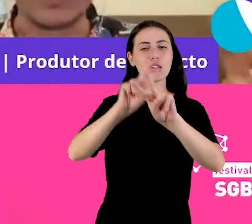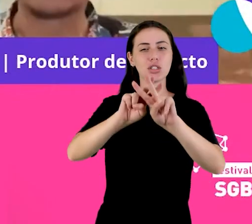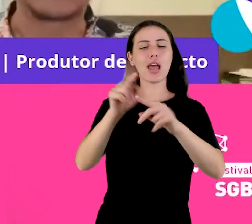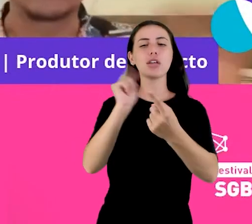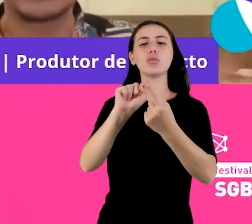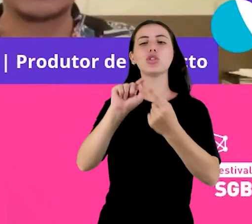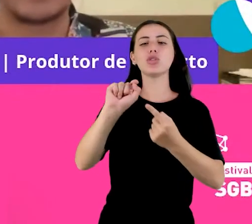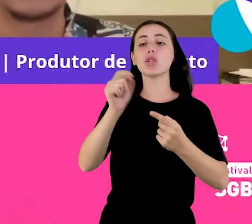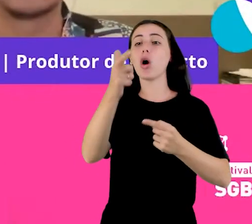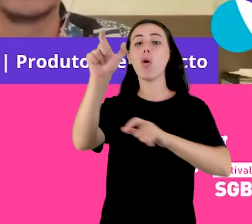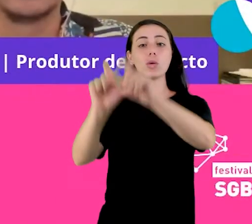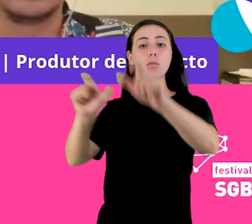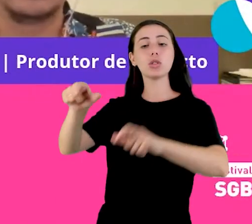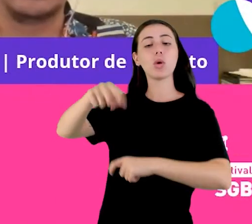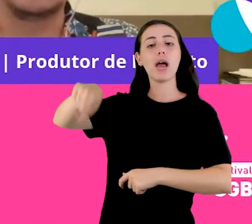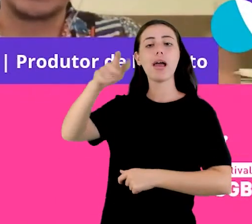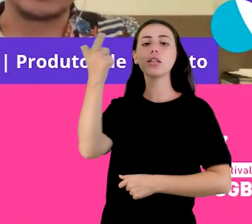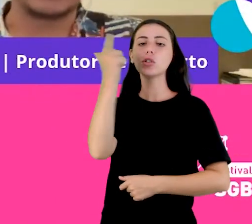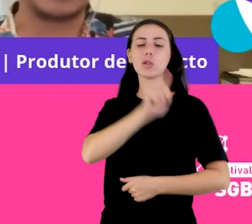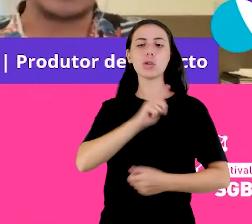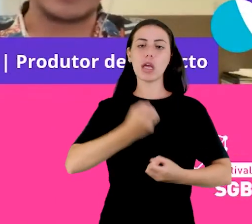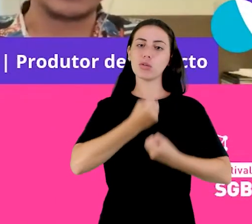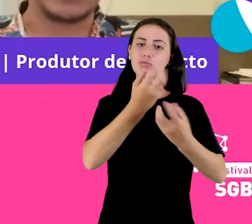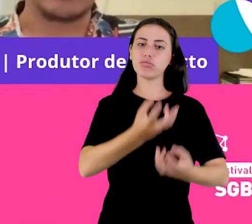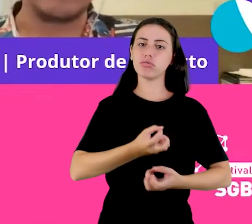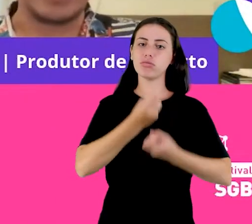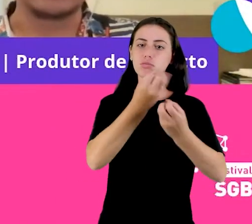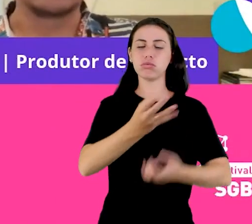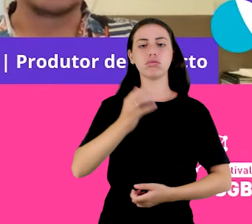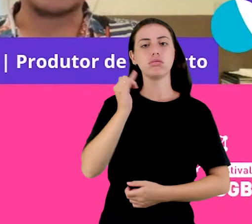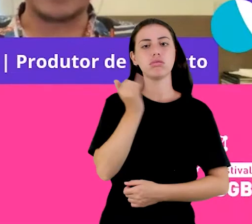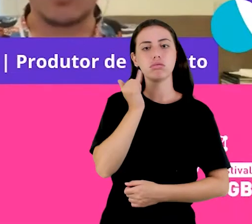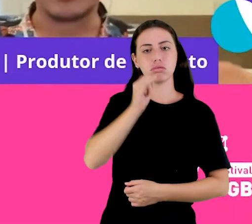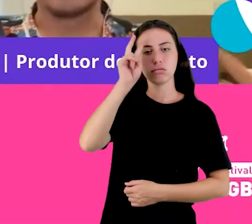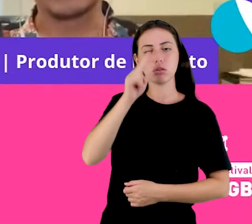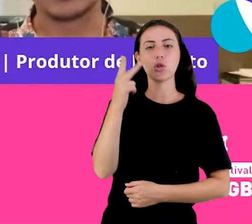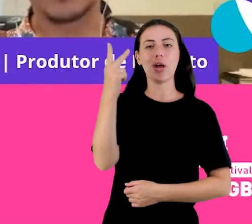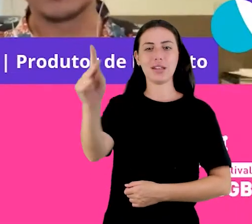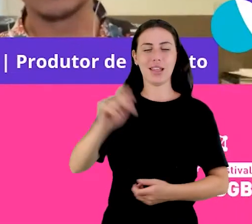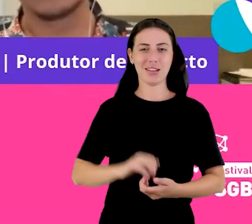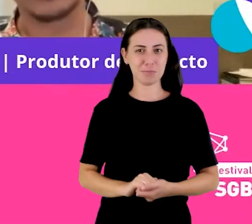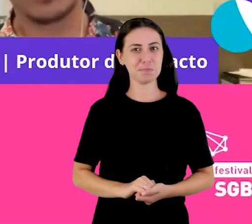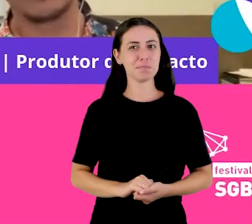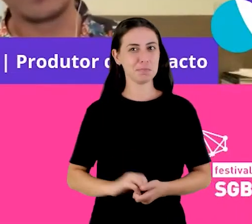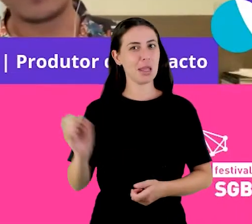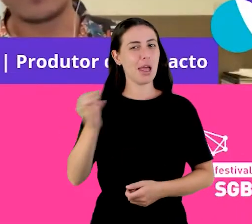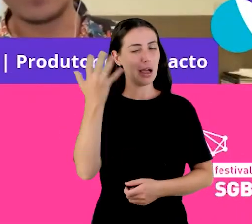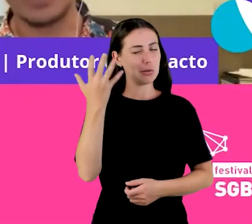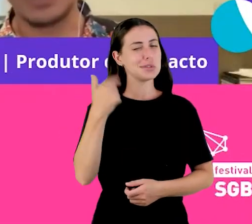foi ajustando todas essas partes. E a gente criou essa hashtag, que é a hashtag Meu Limiar, justamente para que outras pessoas possam contar a sua